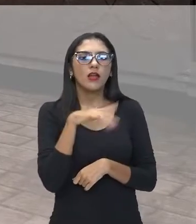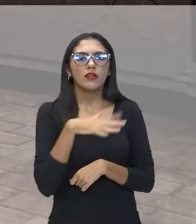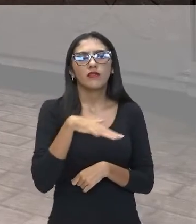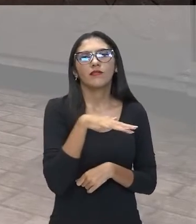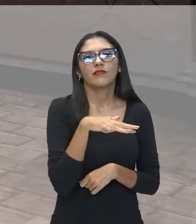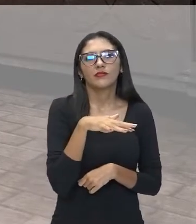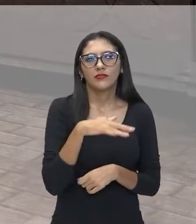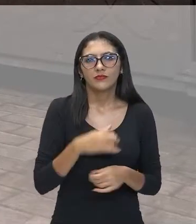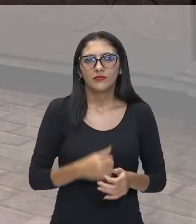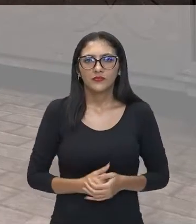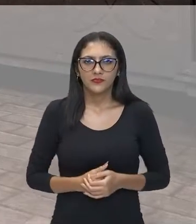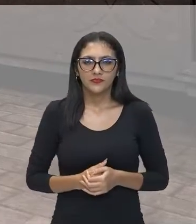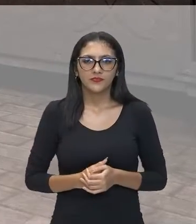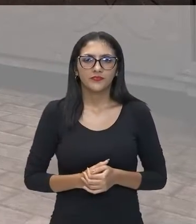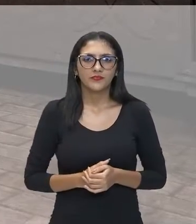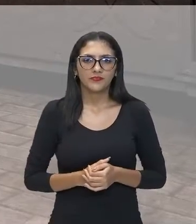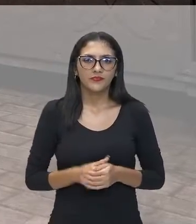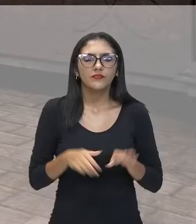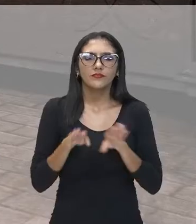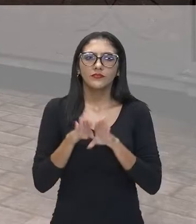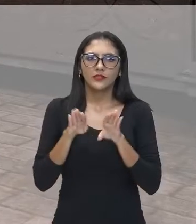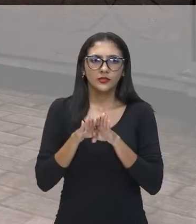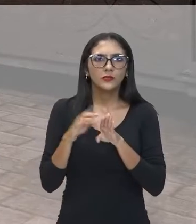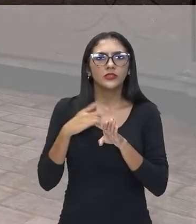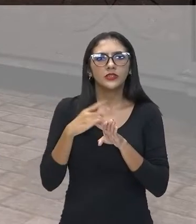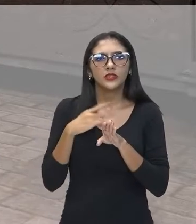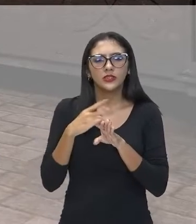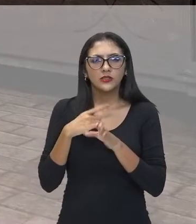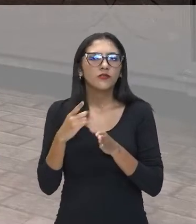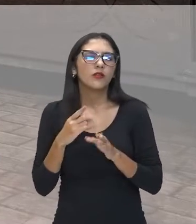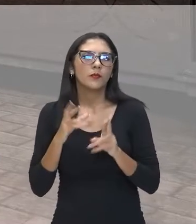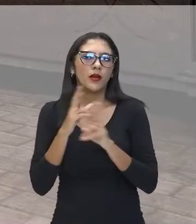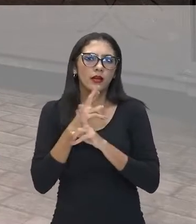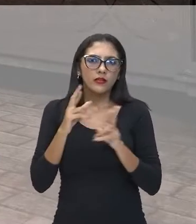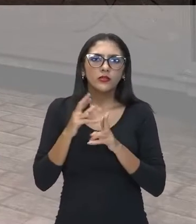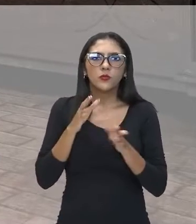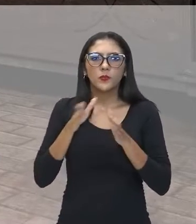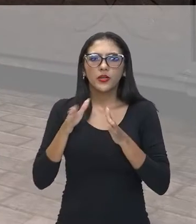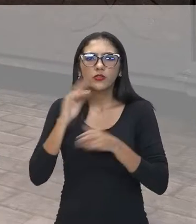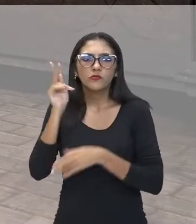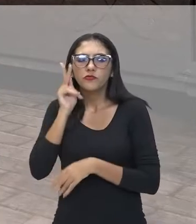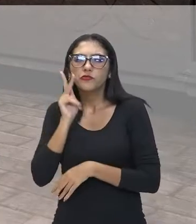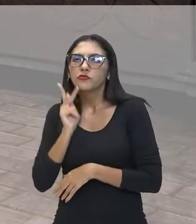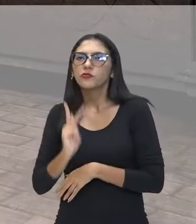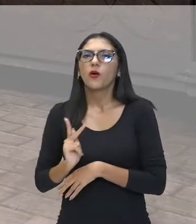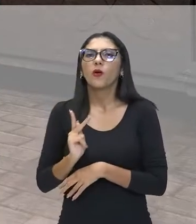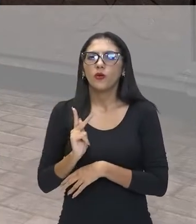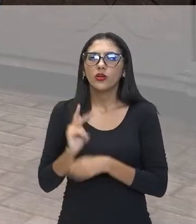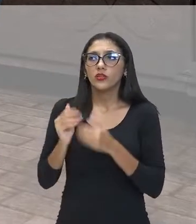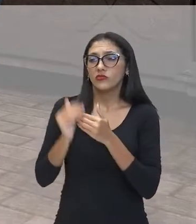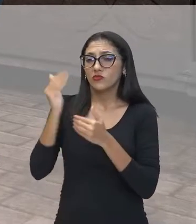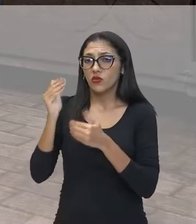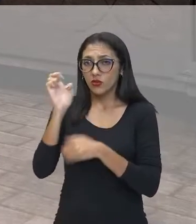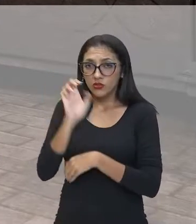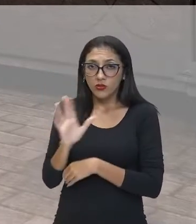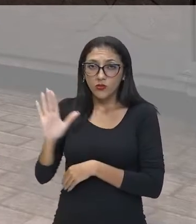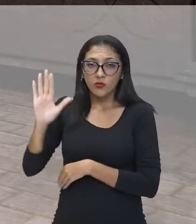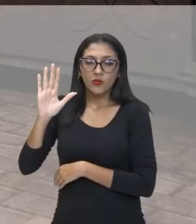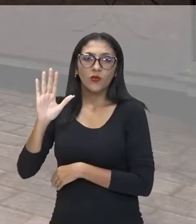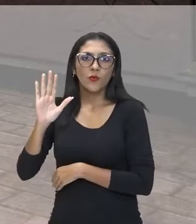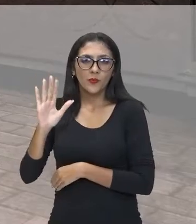a implementação da Inquisição em algumas regiões da Europa,